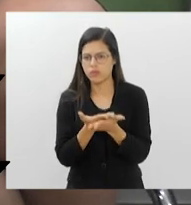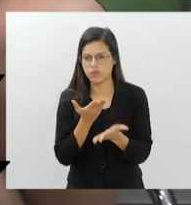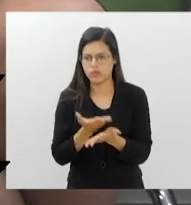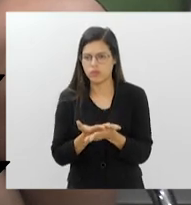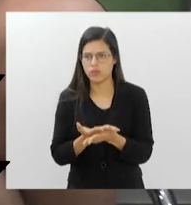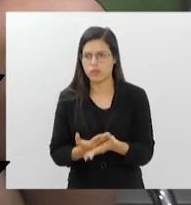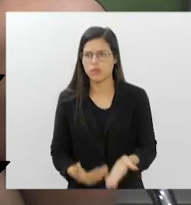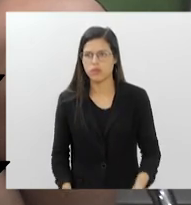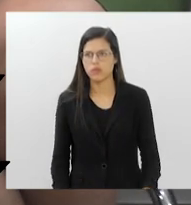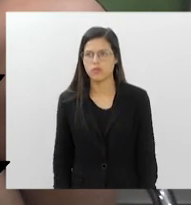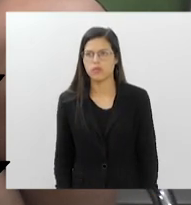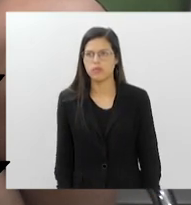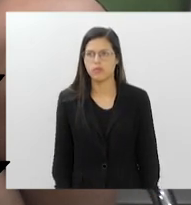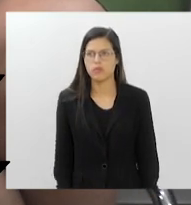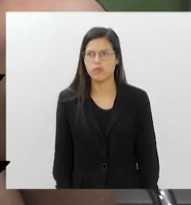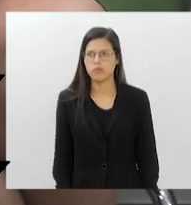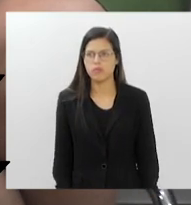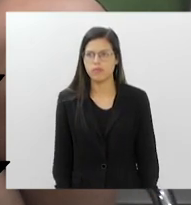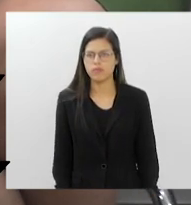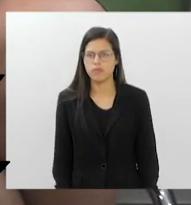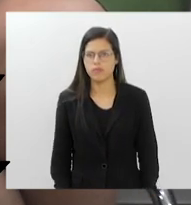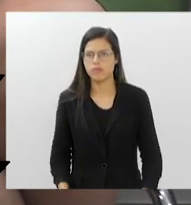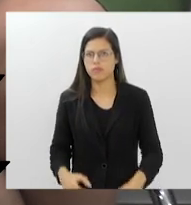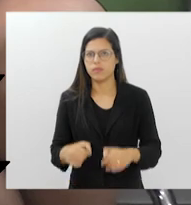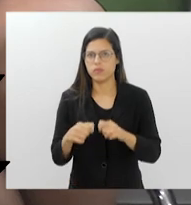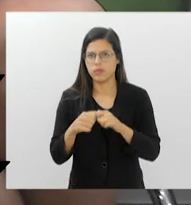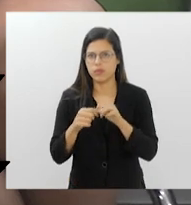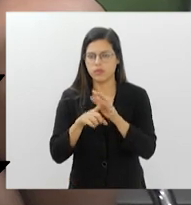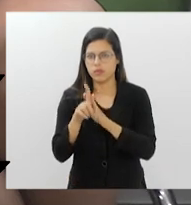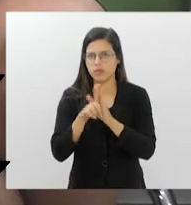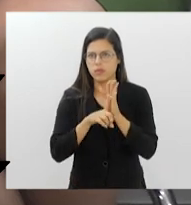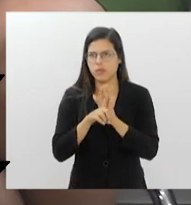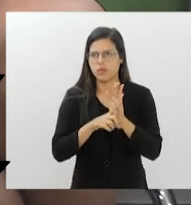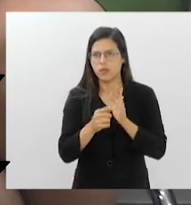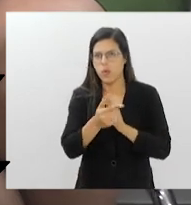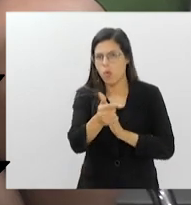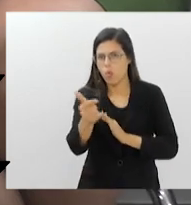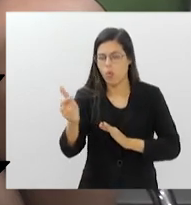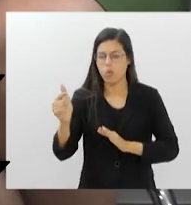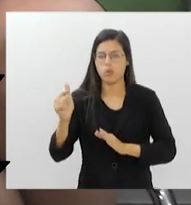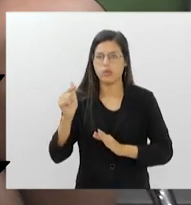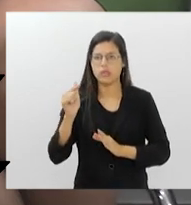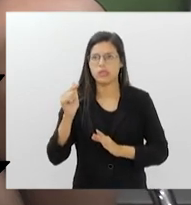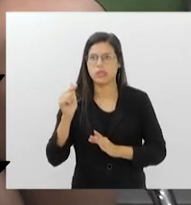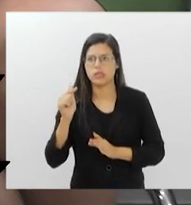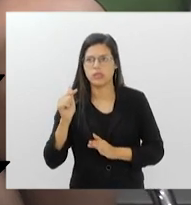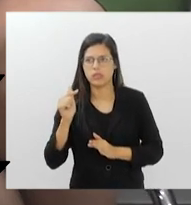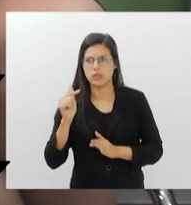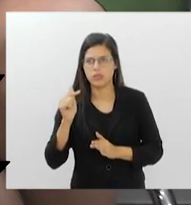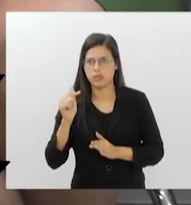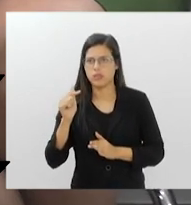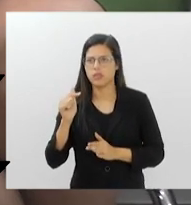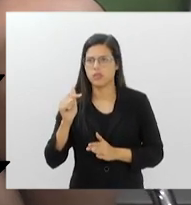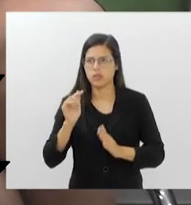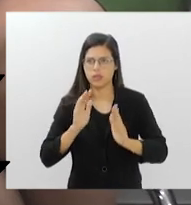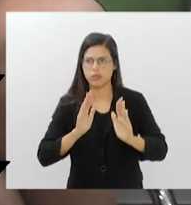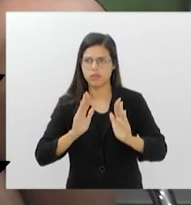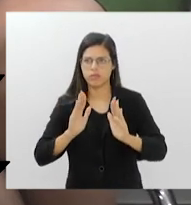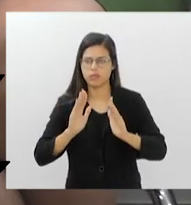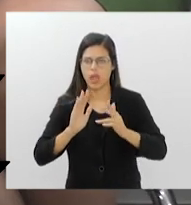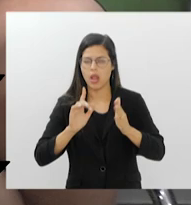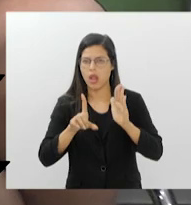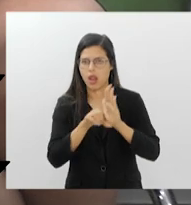estudo fazendo pesquisas em outras legislações de outros